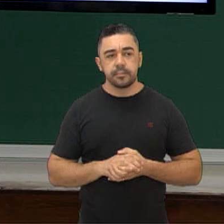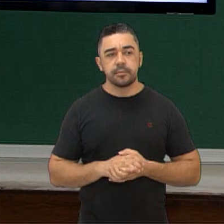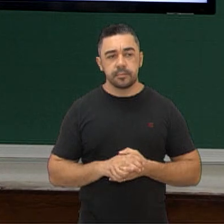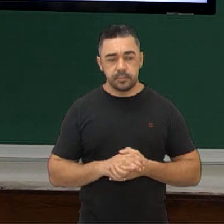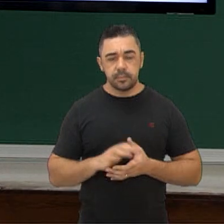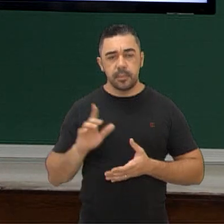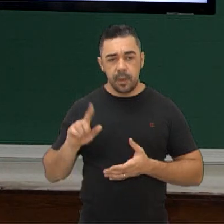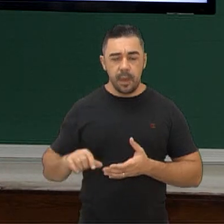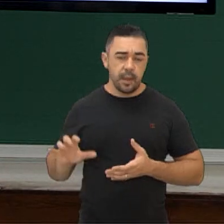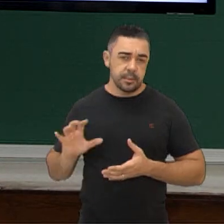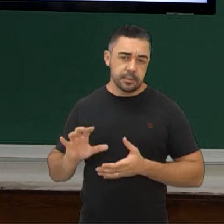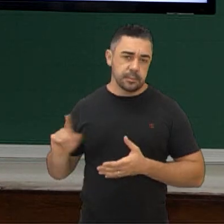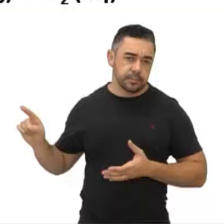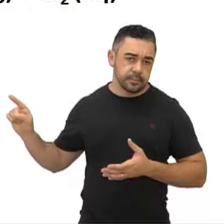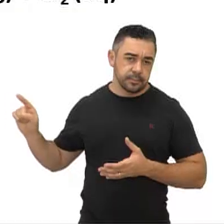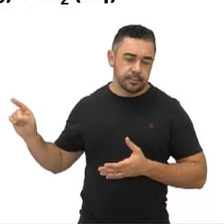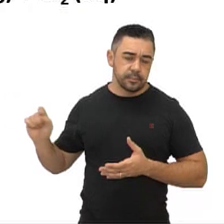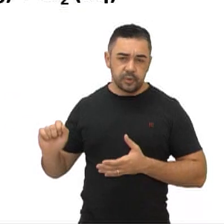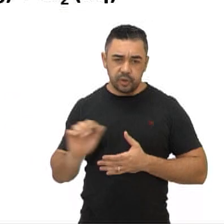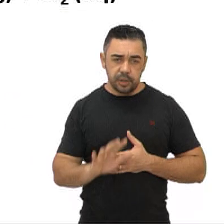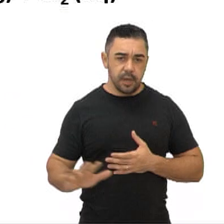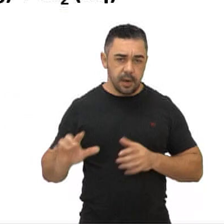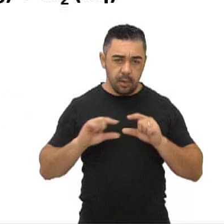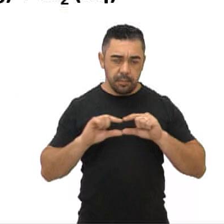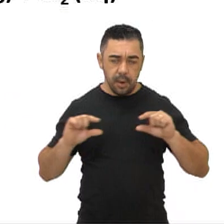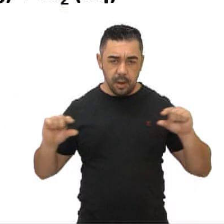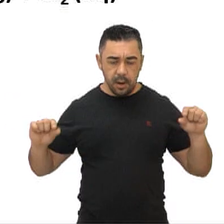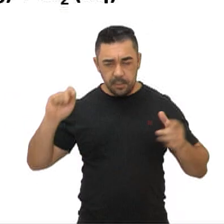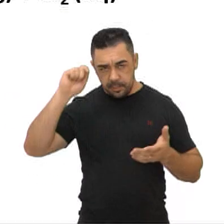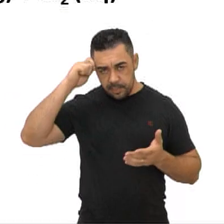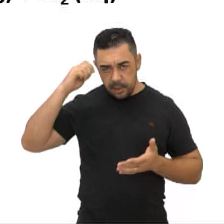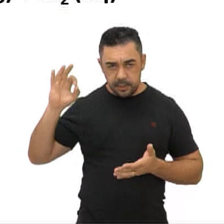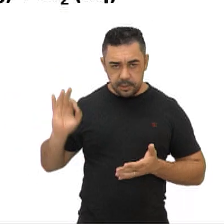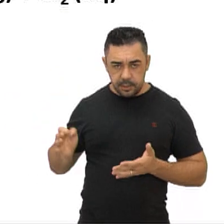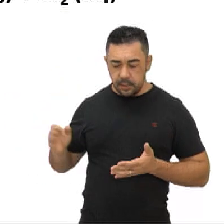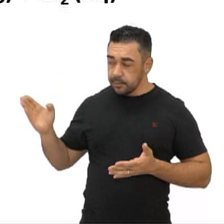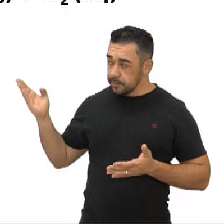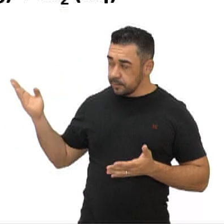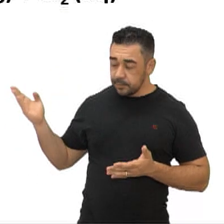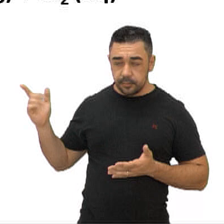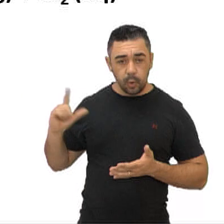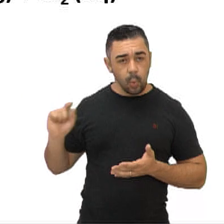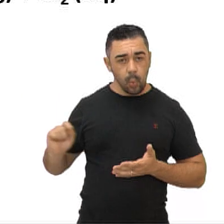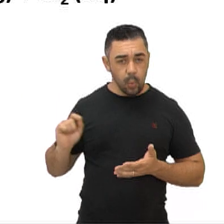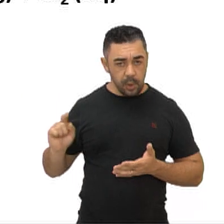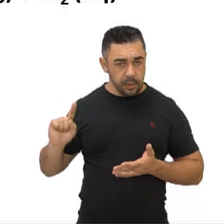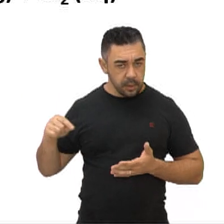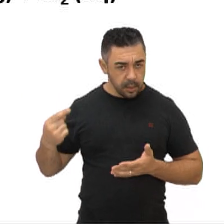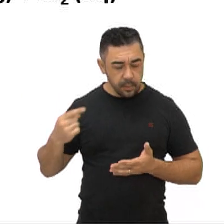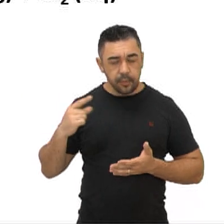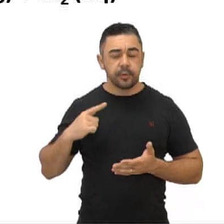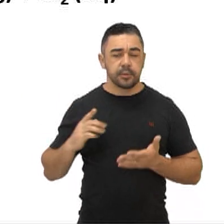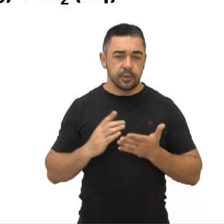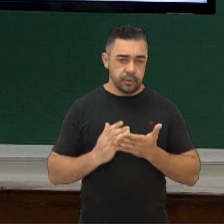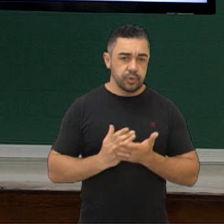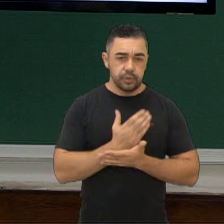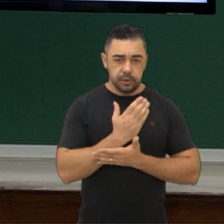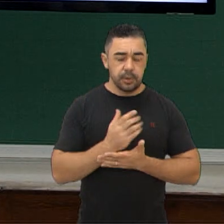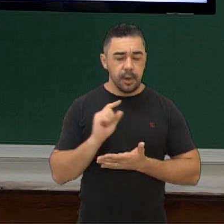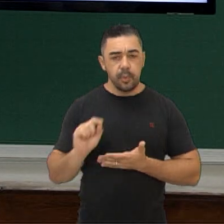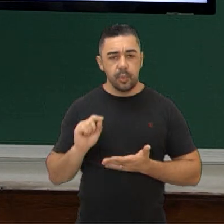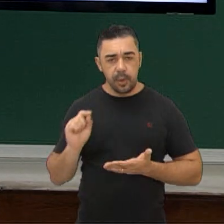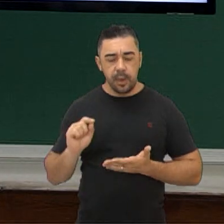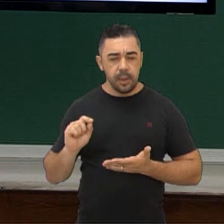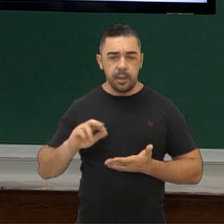gente fica com a nossa reação global bem certinha, os componentes que sobraram depois que a gente elimina aqueles